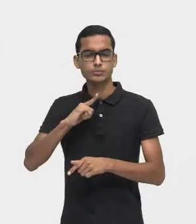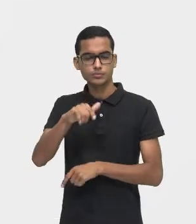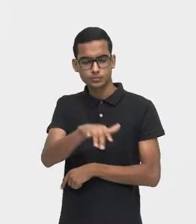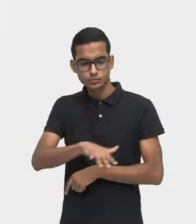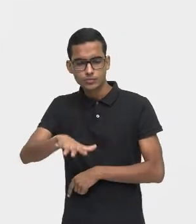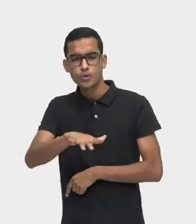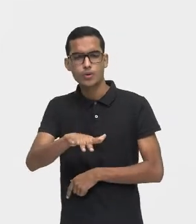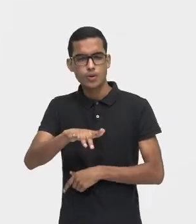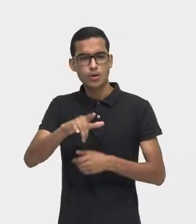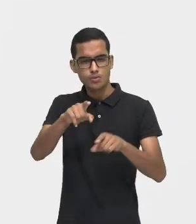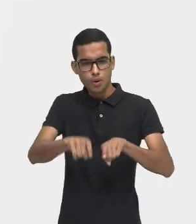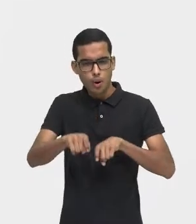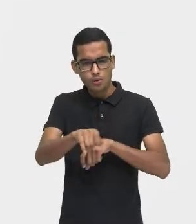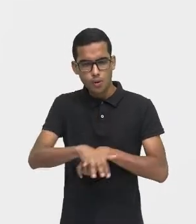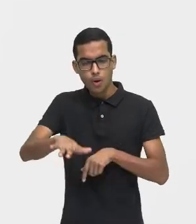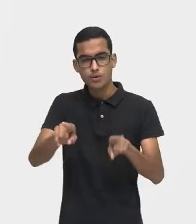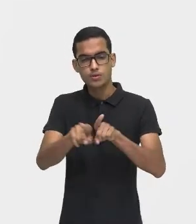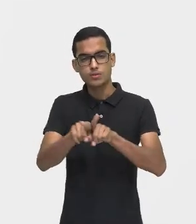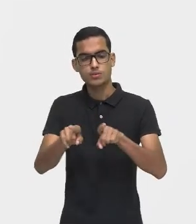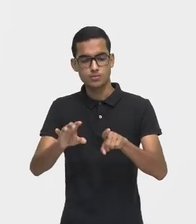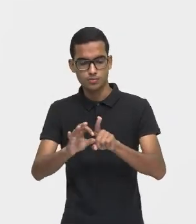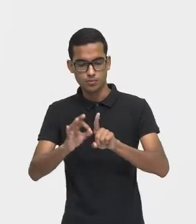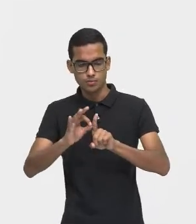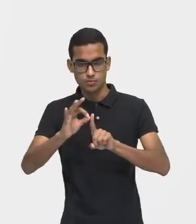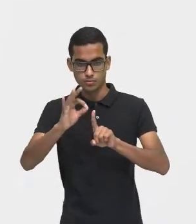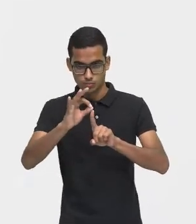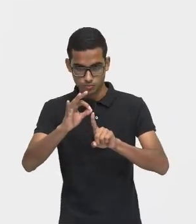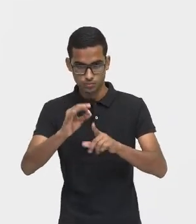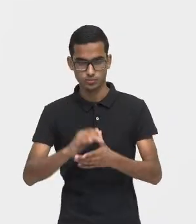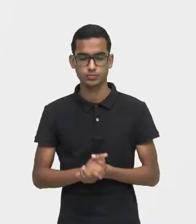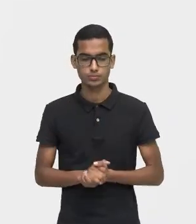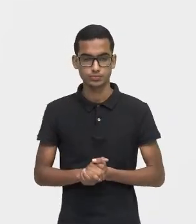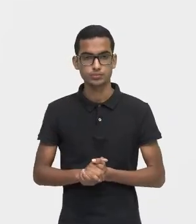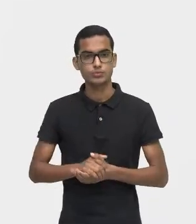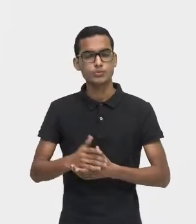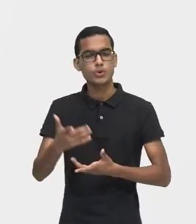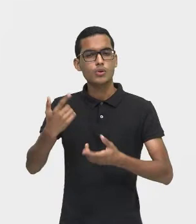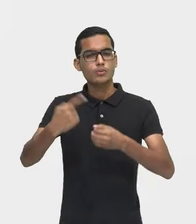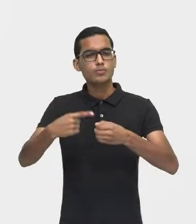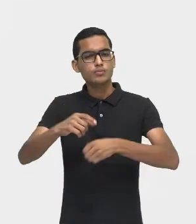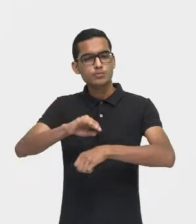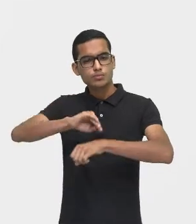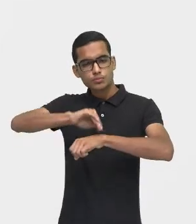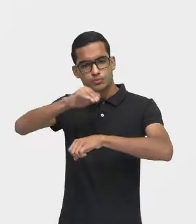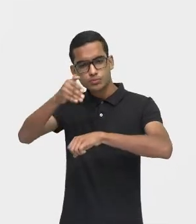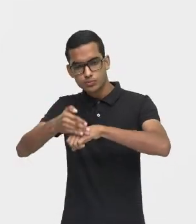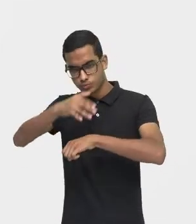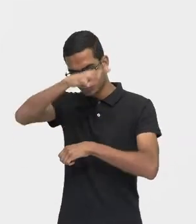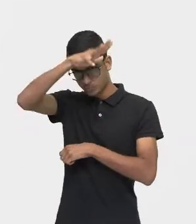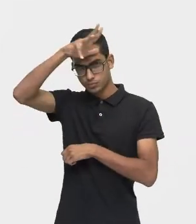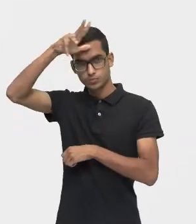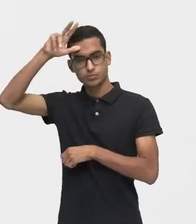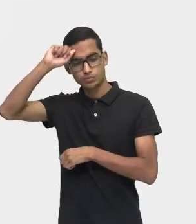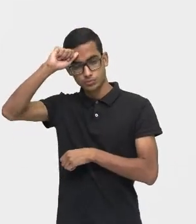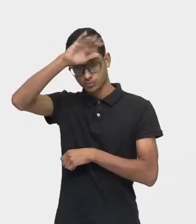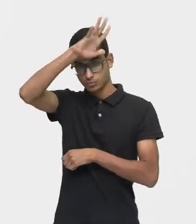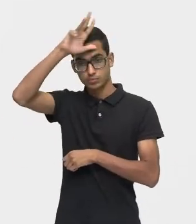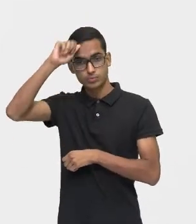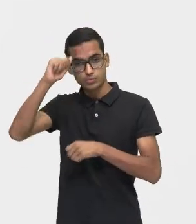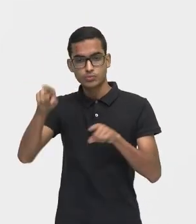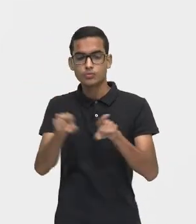soja. Em Itacoatiara, aqui no Amazonas, grãos também, muito utilizado esses portos aí para levar